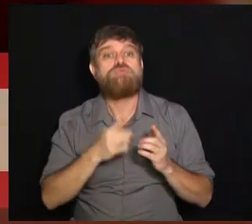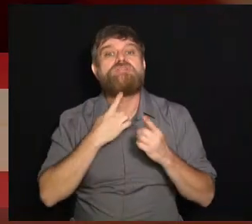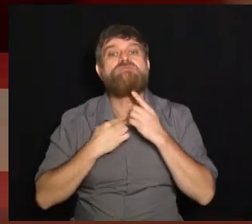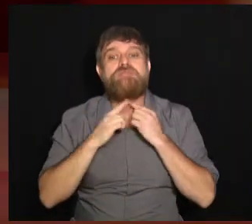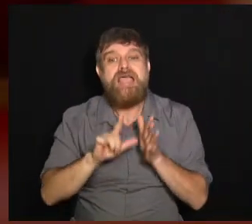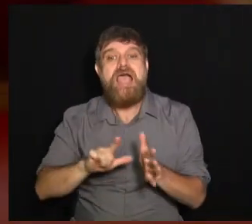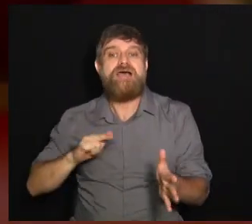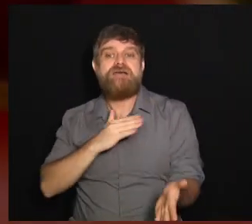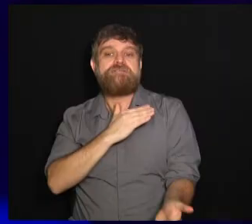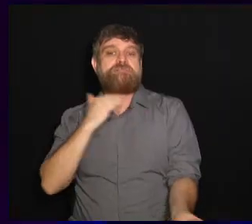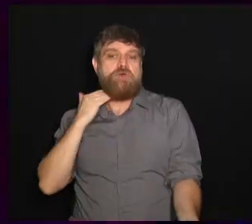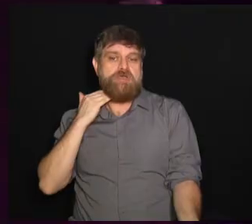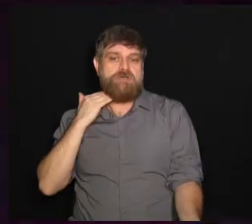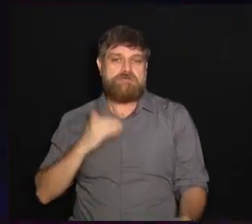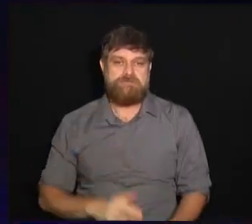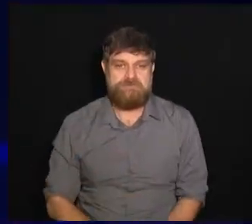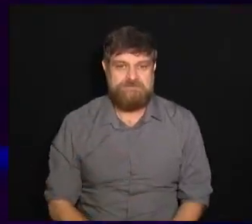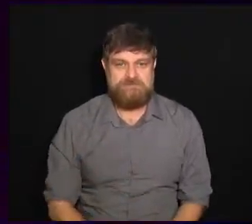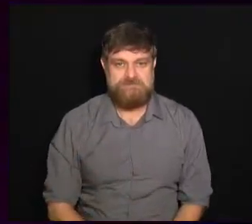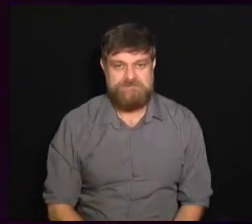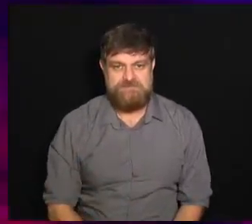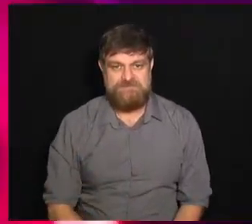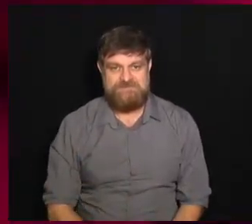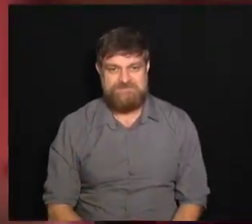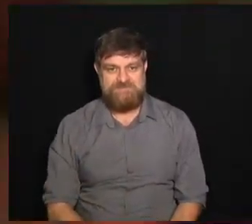antes de morrer.